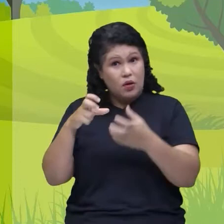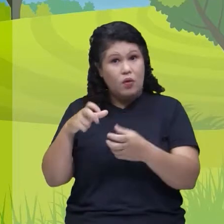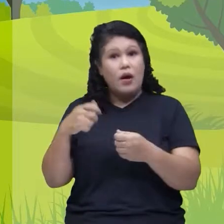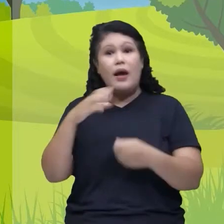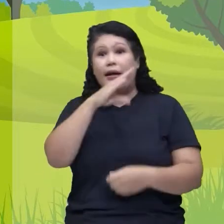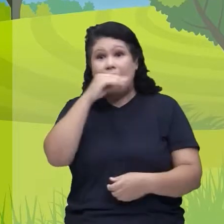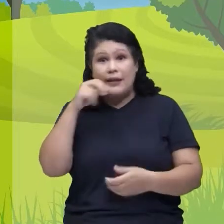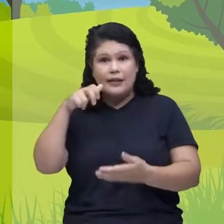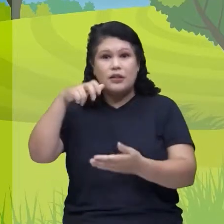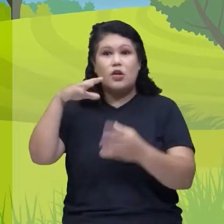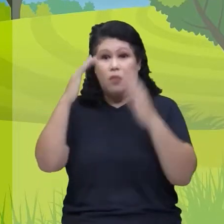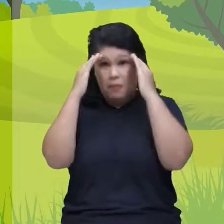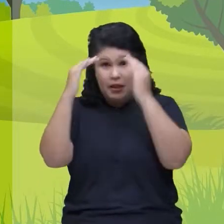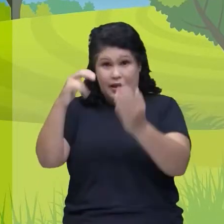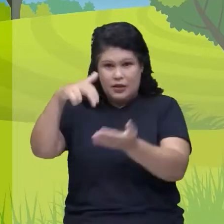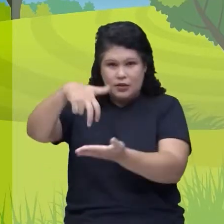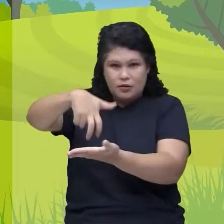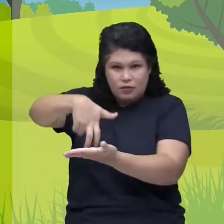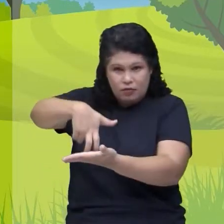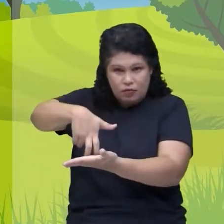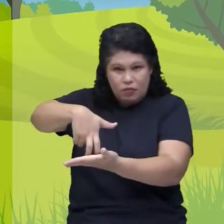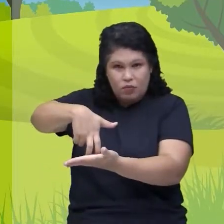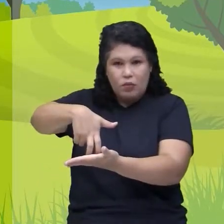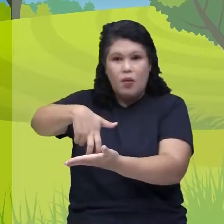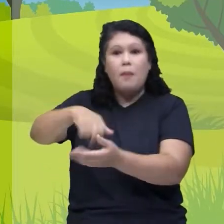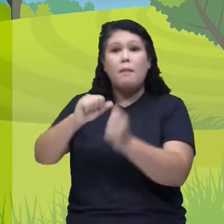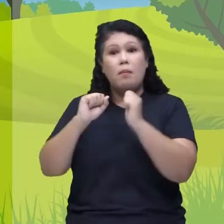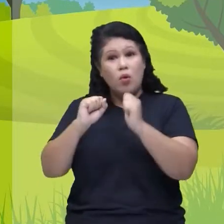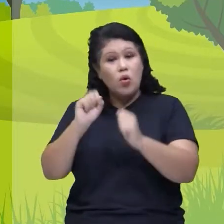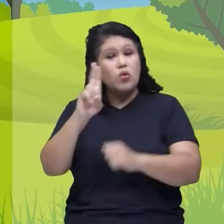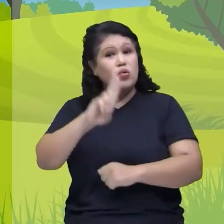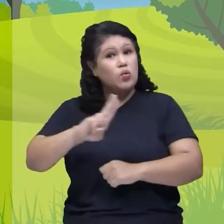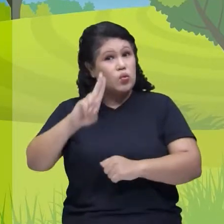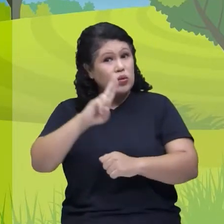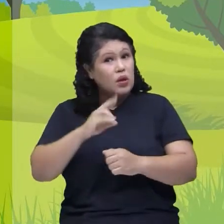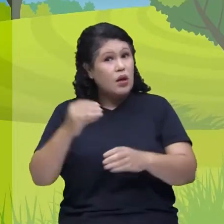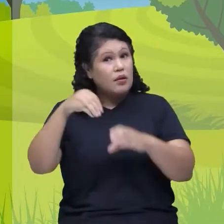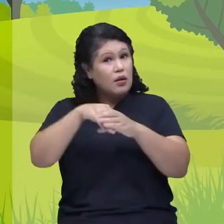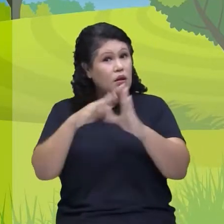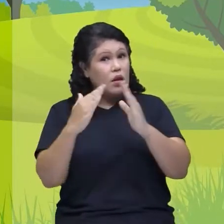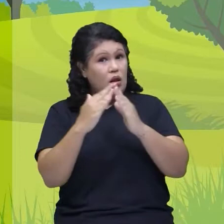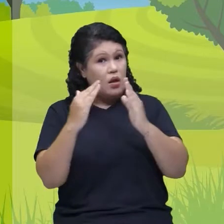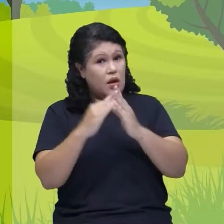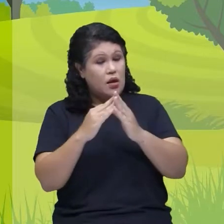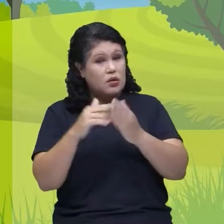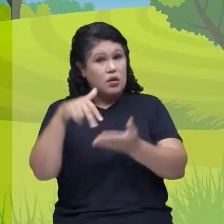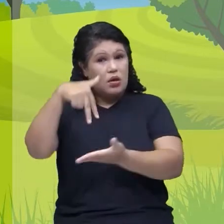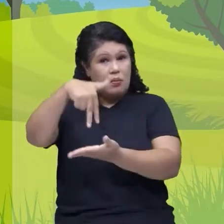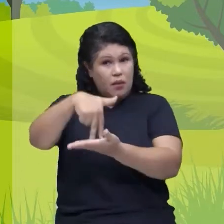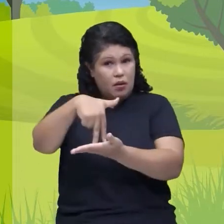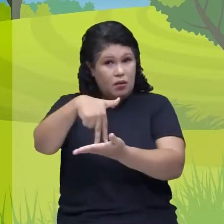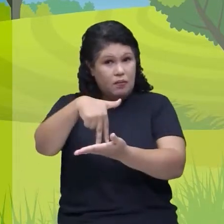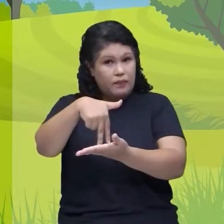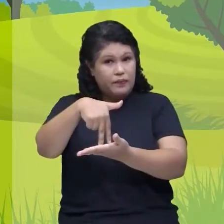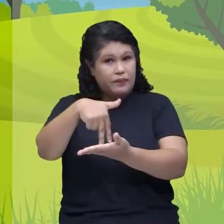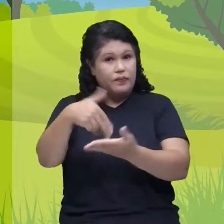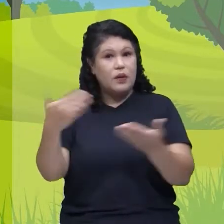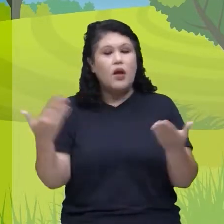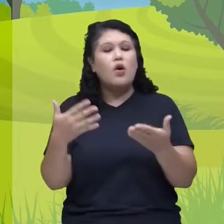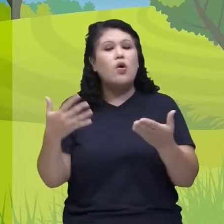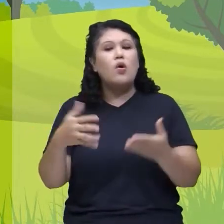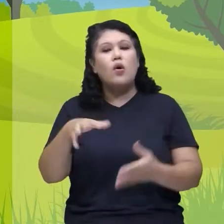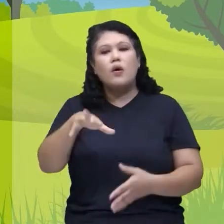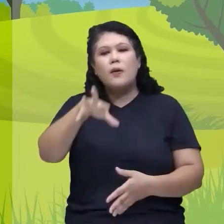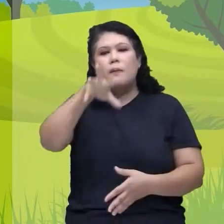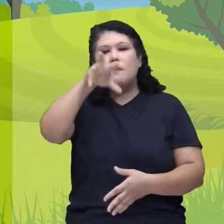na posição de escuta. Pode usar isso aí, hein, mamãe? Já pode conversar com ele aí. De pé. Isso. Agora respira.